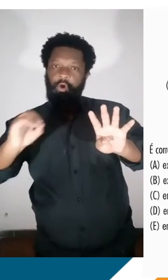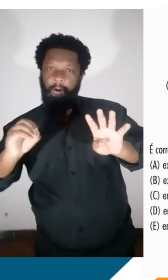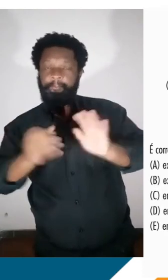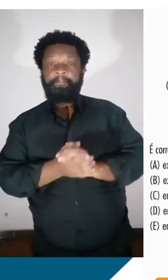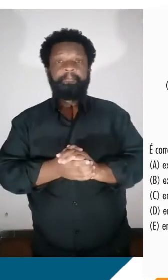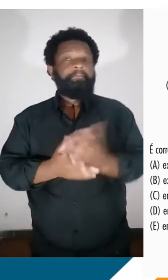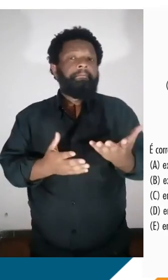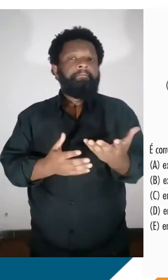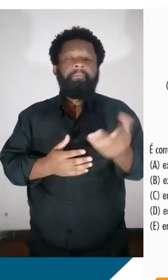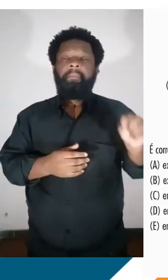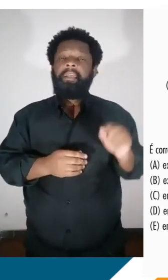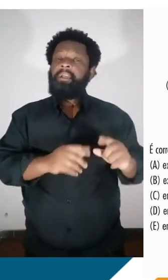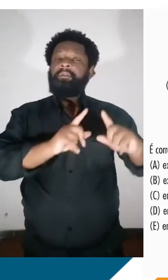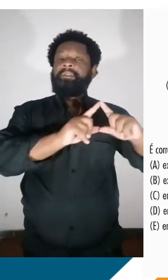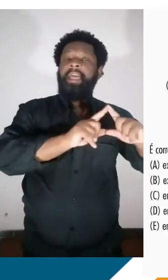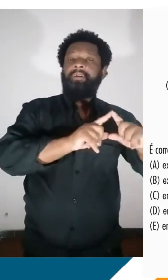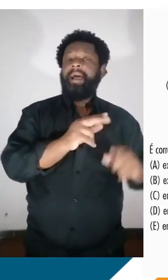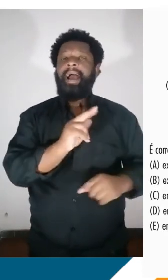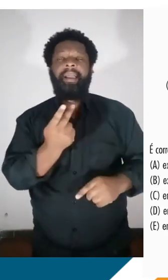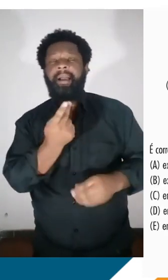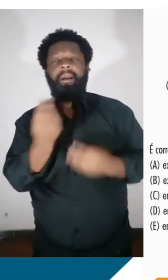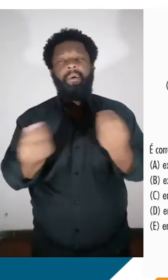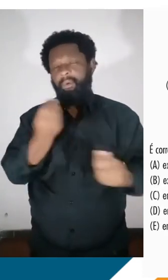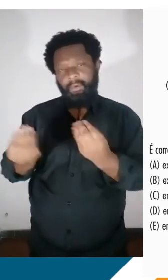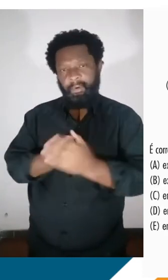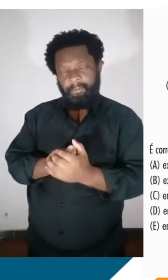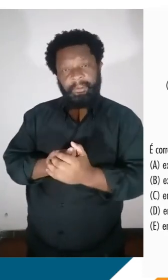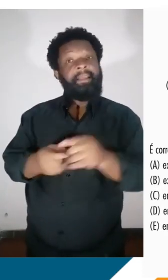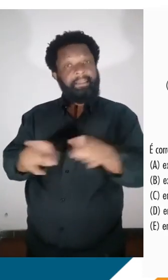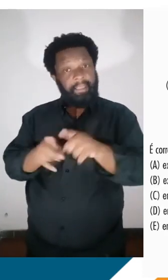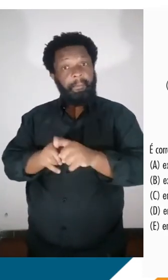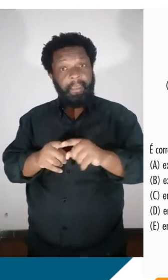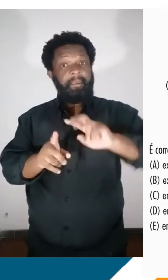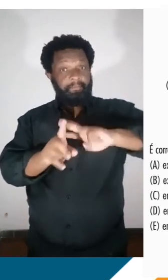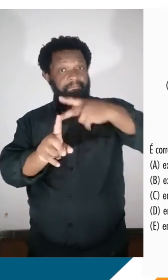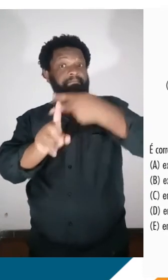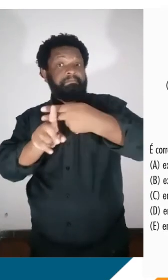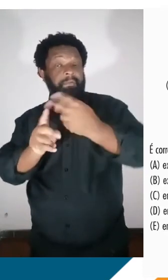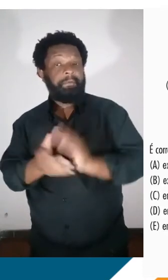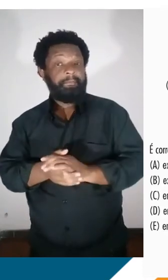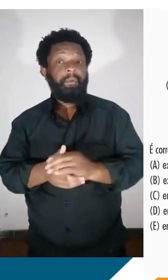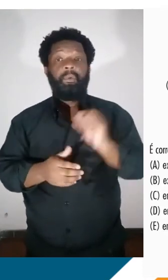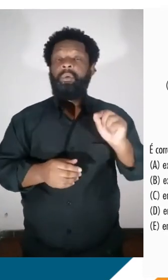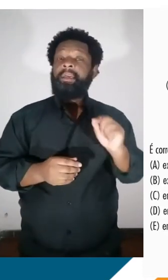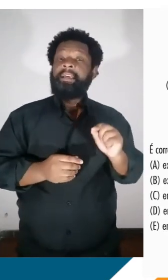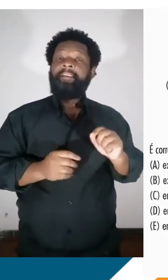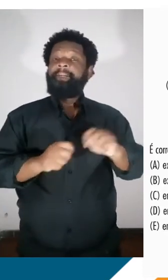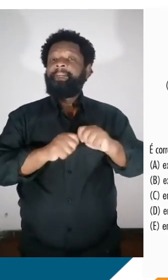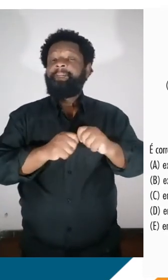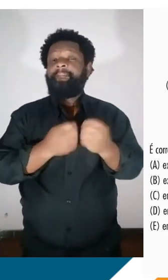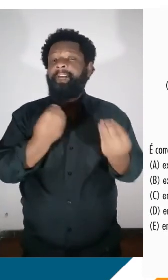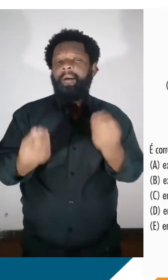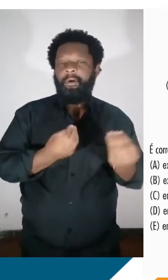que aconteceria com o ΔH nesta situação? O ΔH também dobra, né? No caso aqui, ele ficaria o